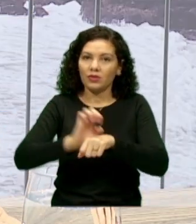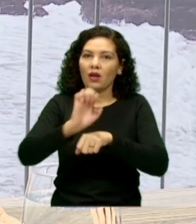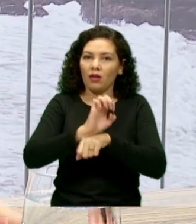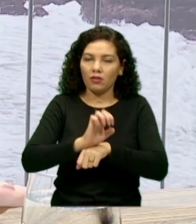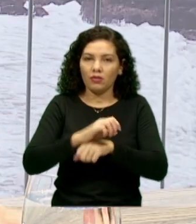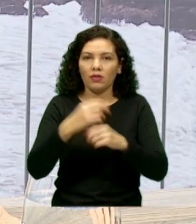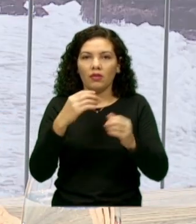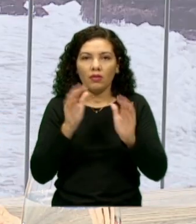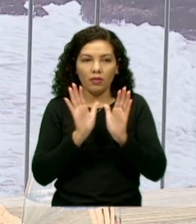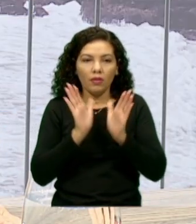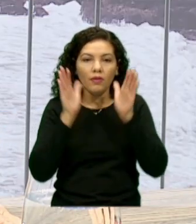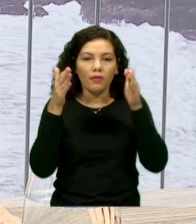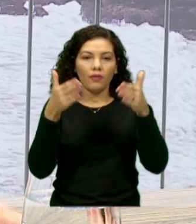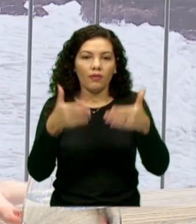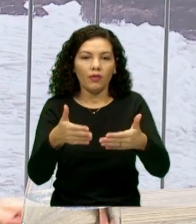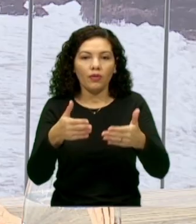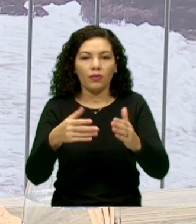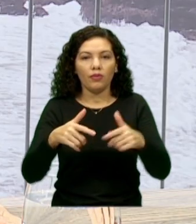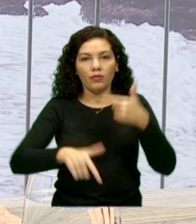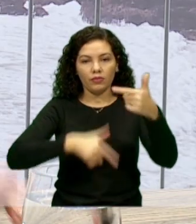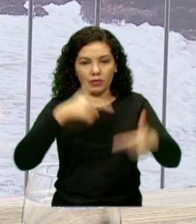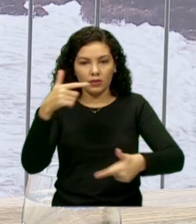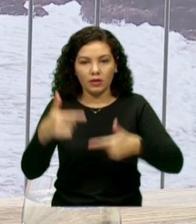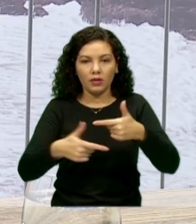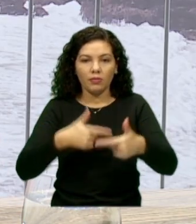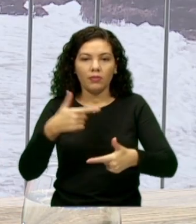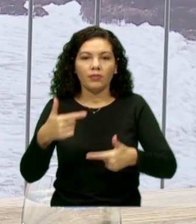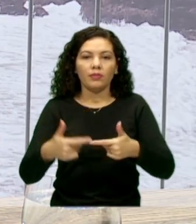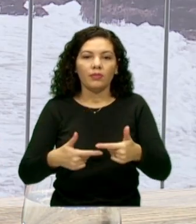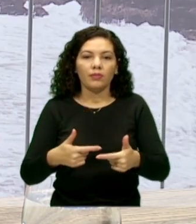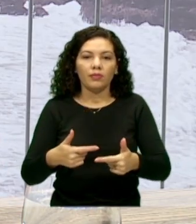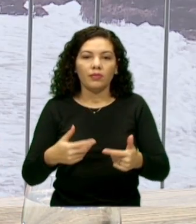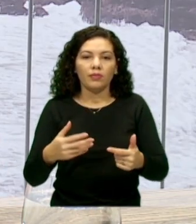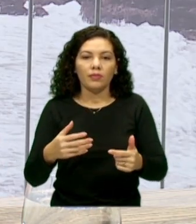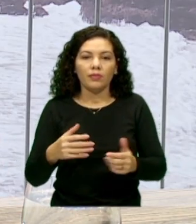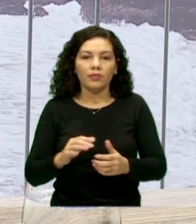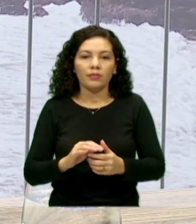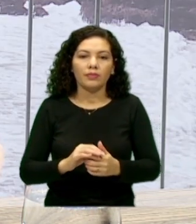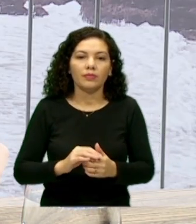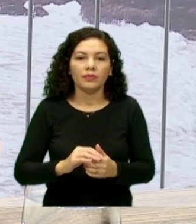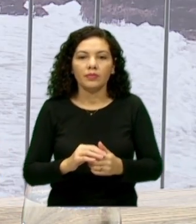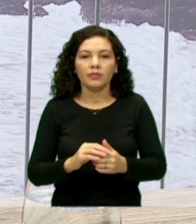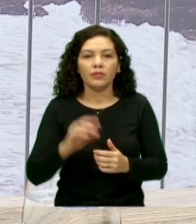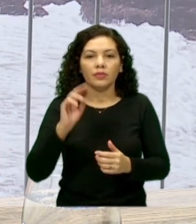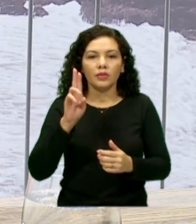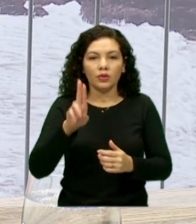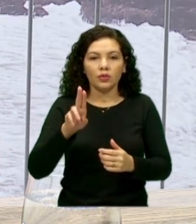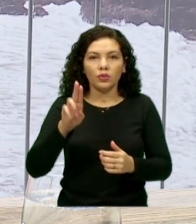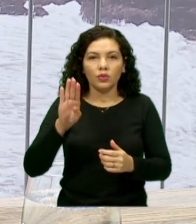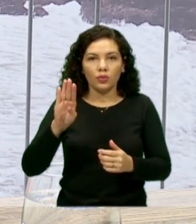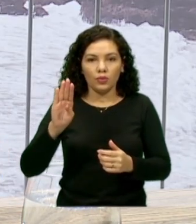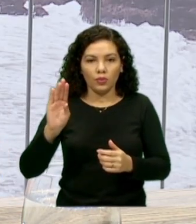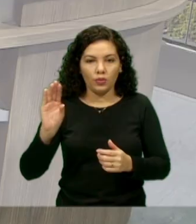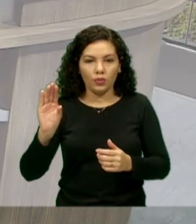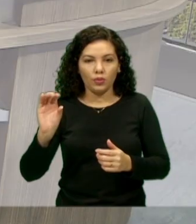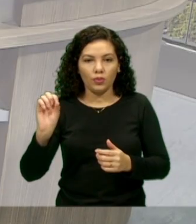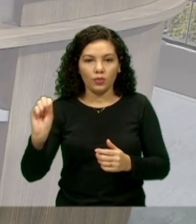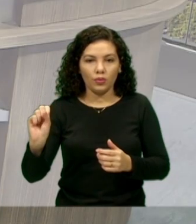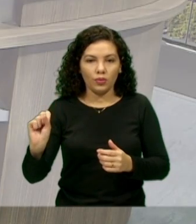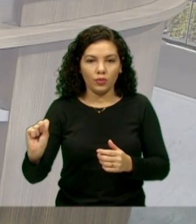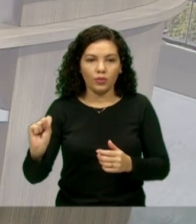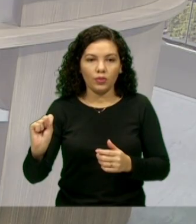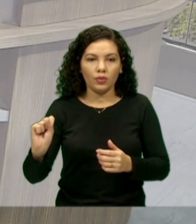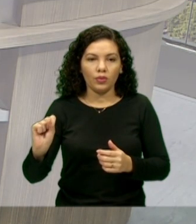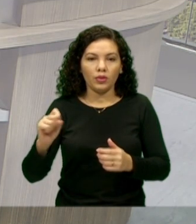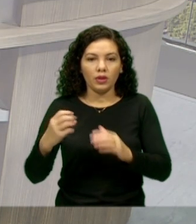A gente focou muito nosso trabalho com as uberizações. Que